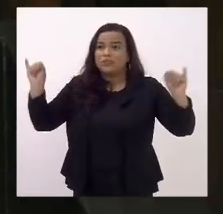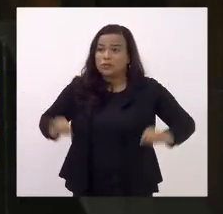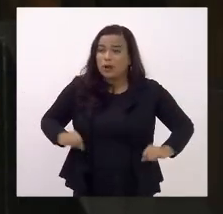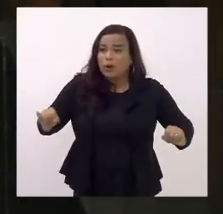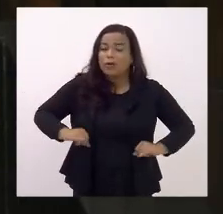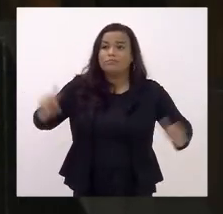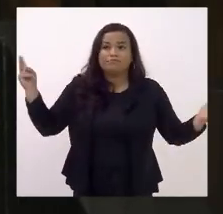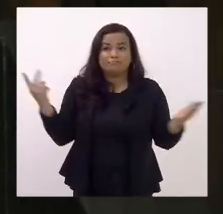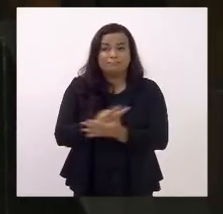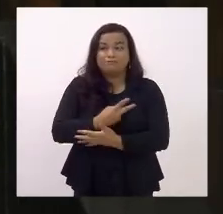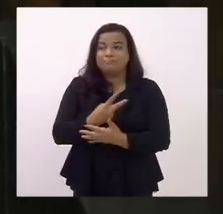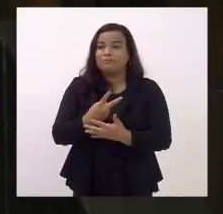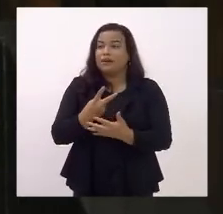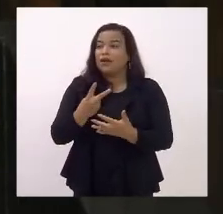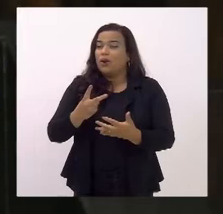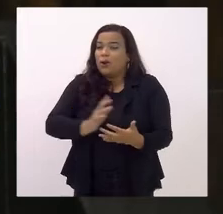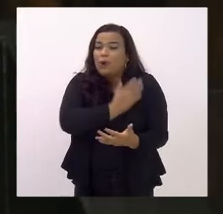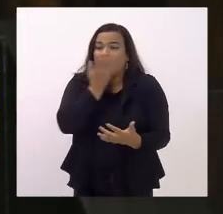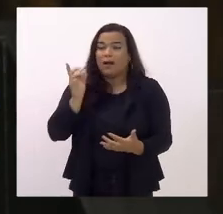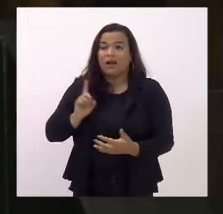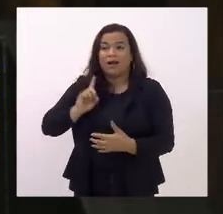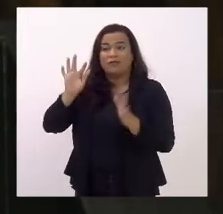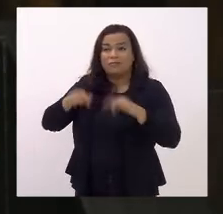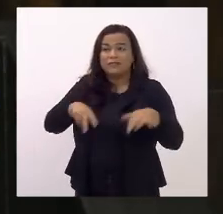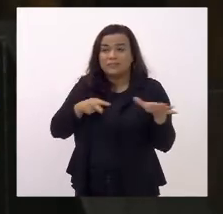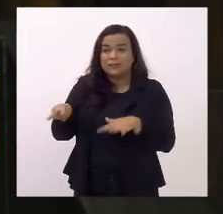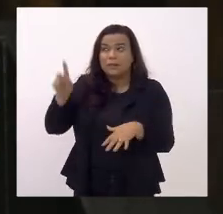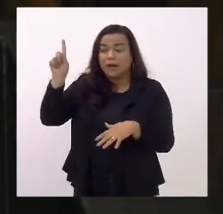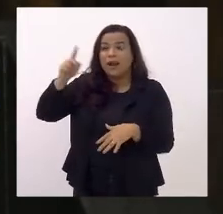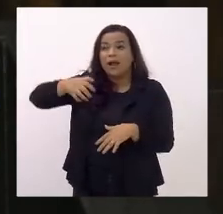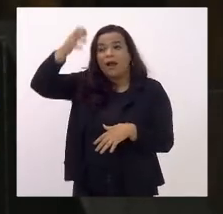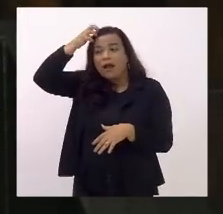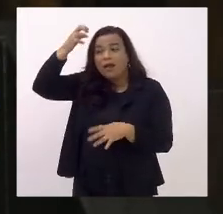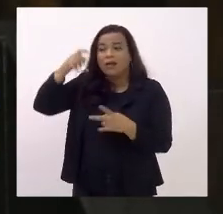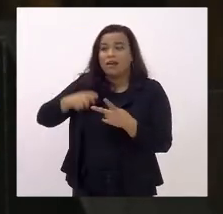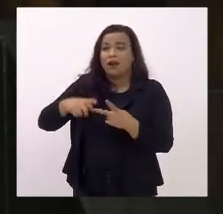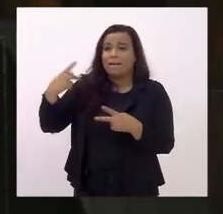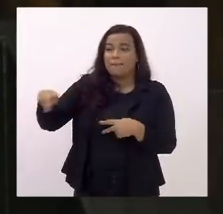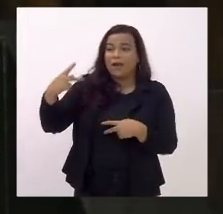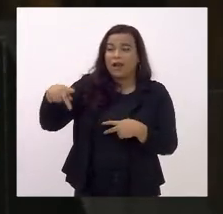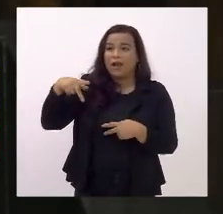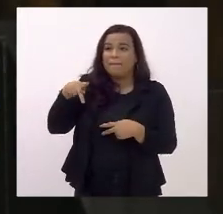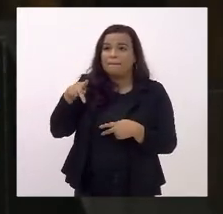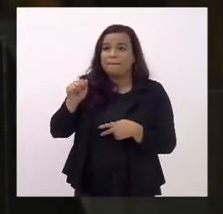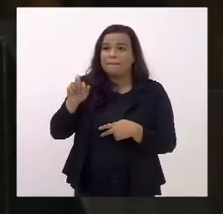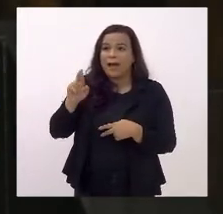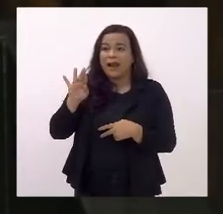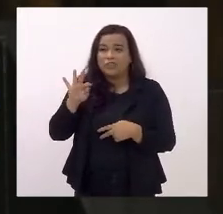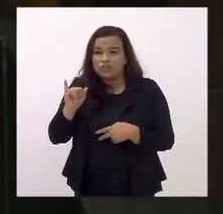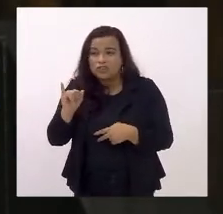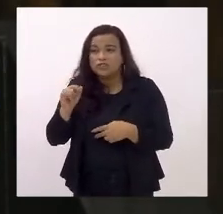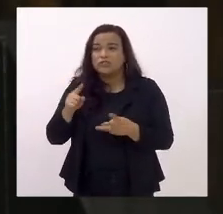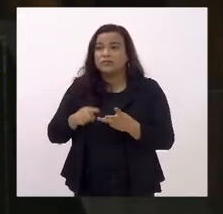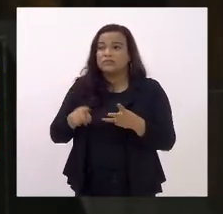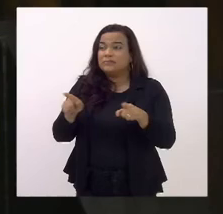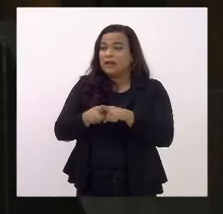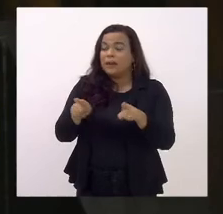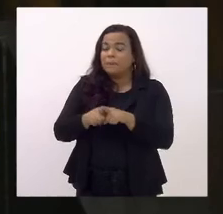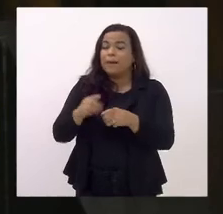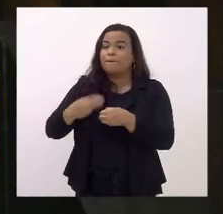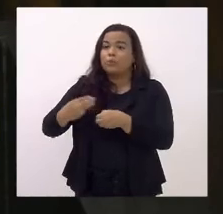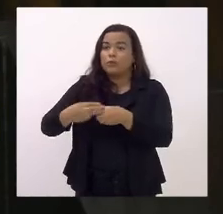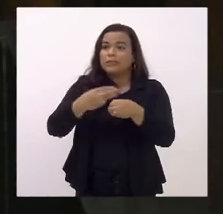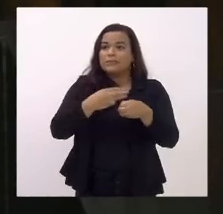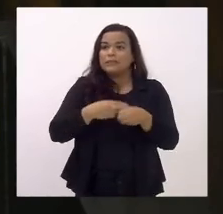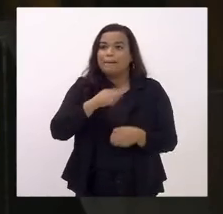uma tragédia nesse final de semana em Angra, Paraty, e tivemos também tragédias em vários municípios da